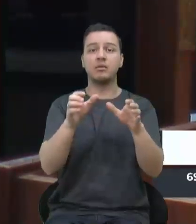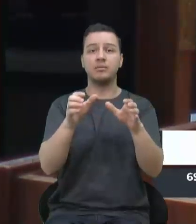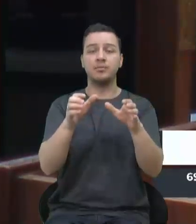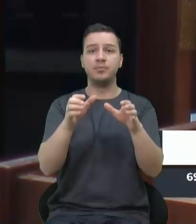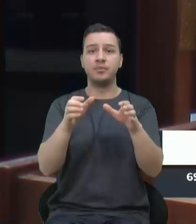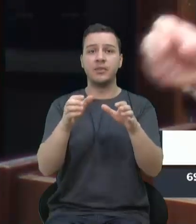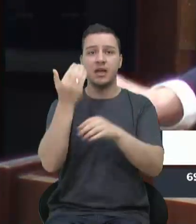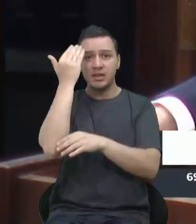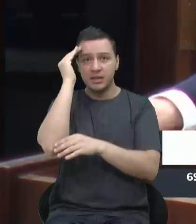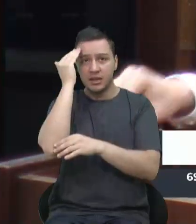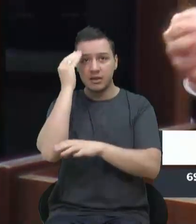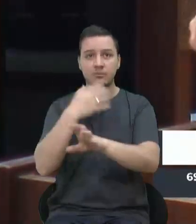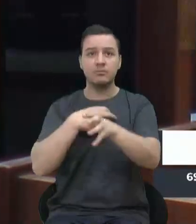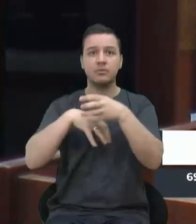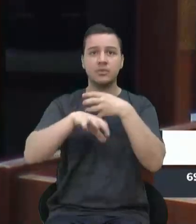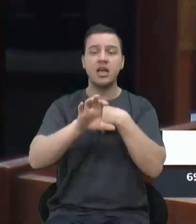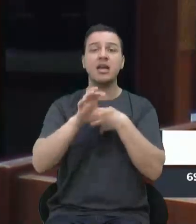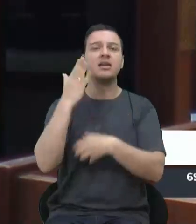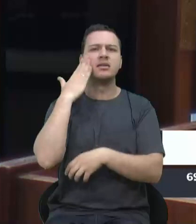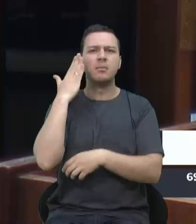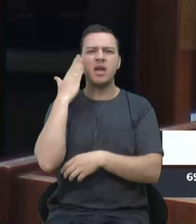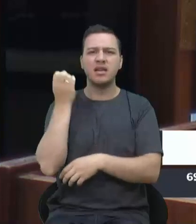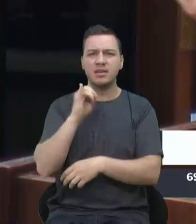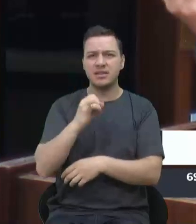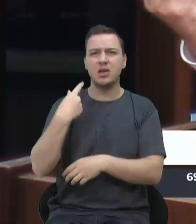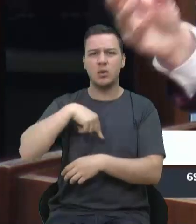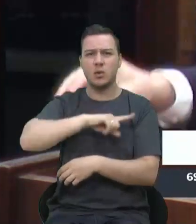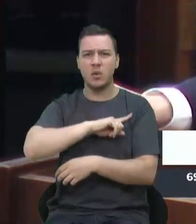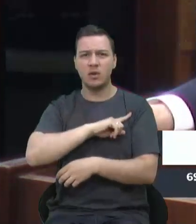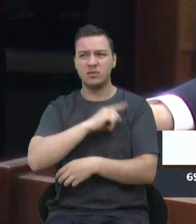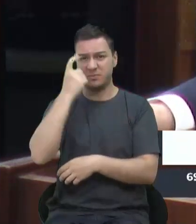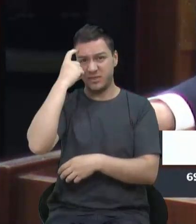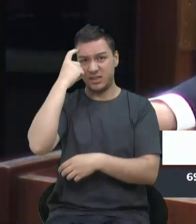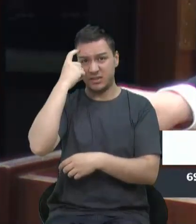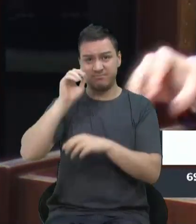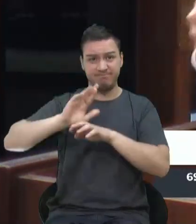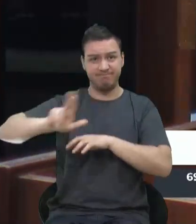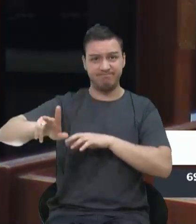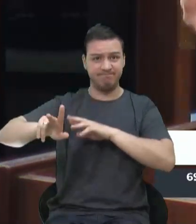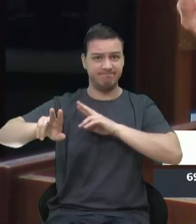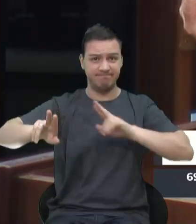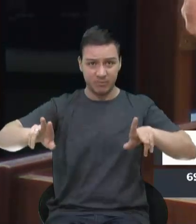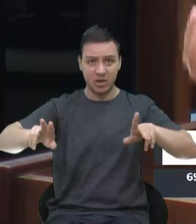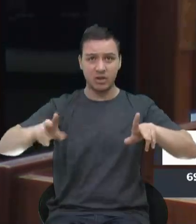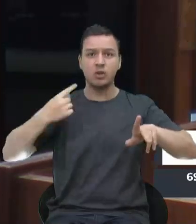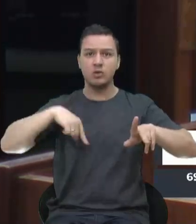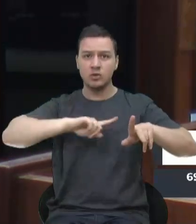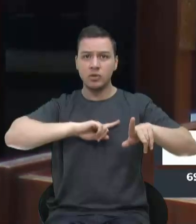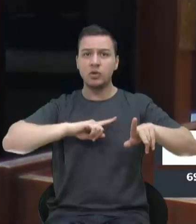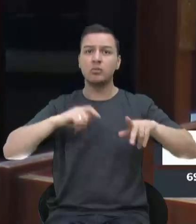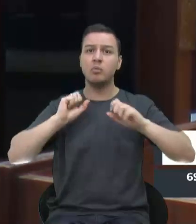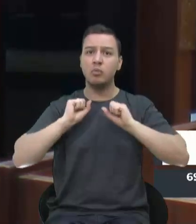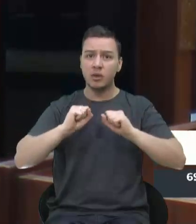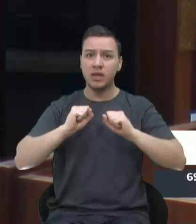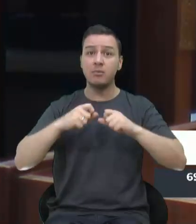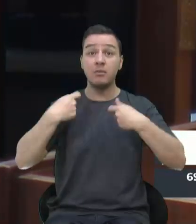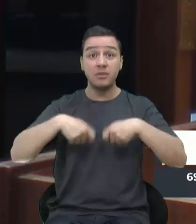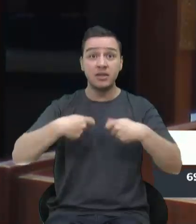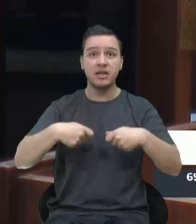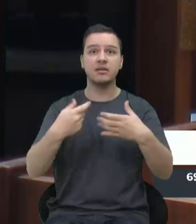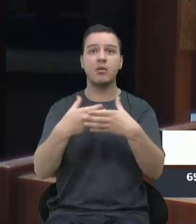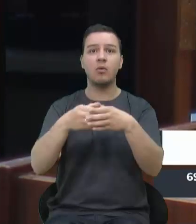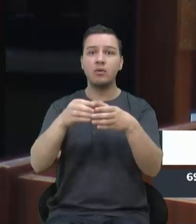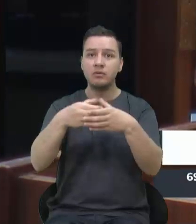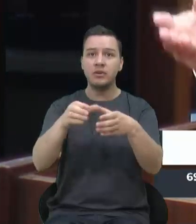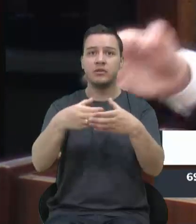conseguirmos conviver sabendo que mesmo com pensamentos diametralmente opostos, podemos conviver, devemos conviver,